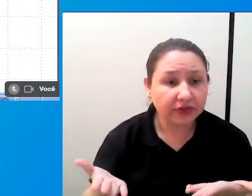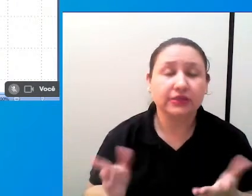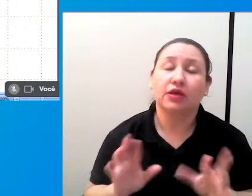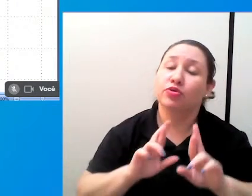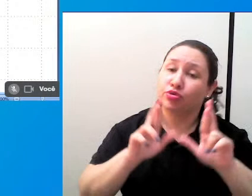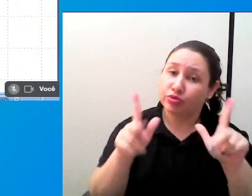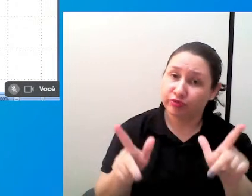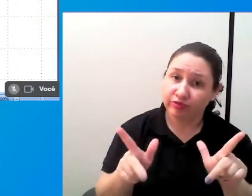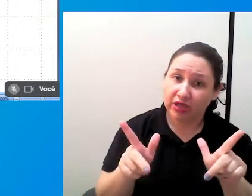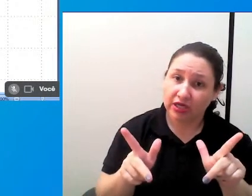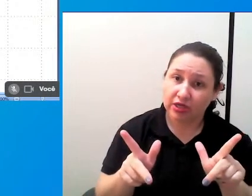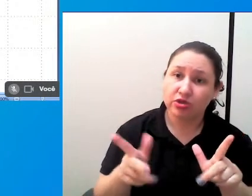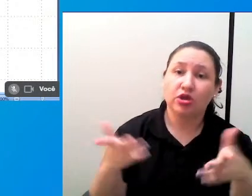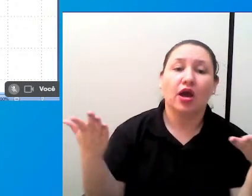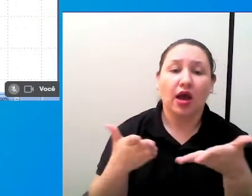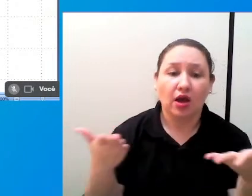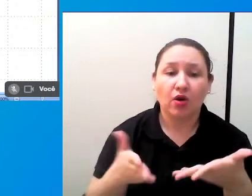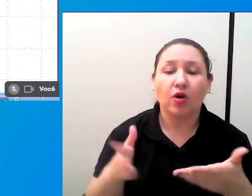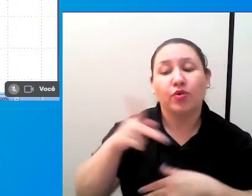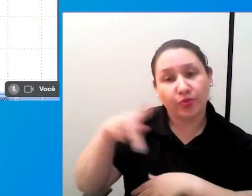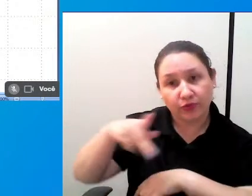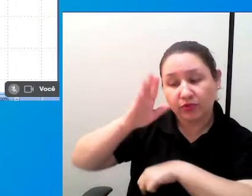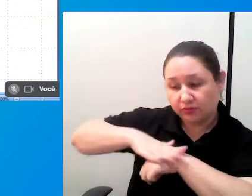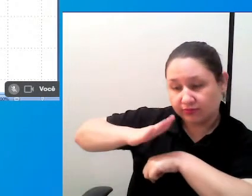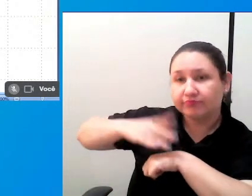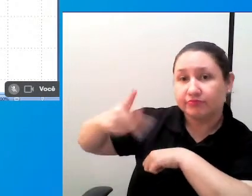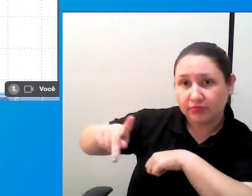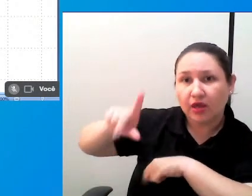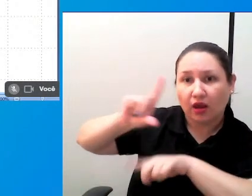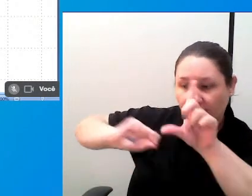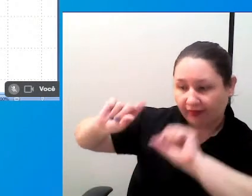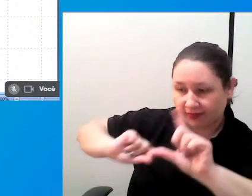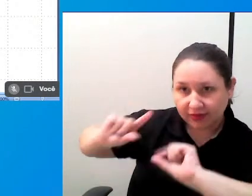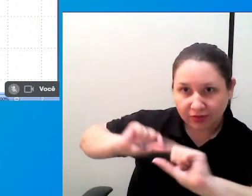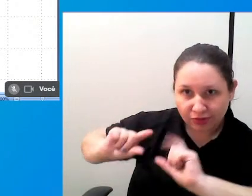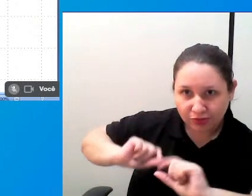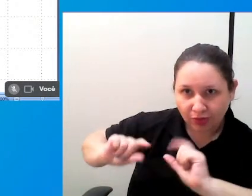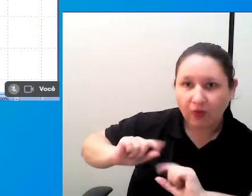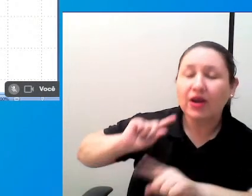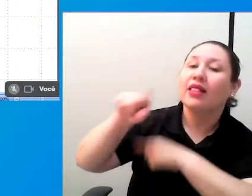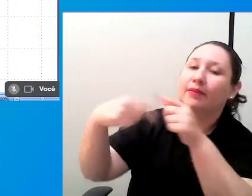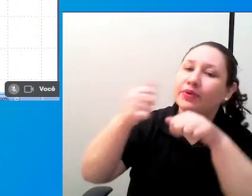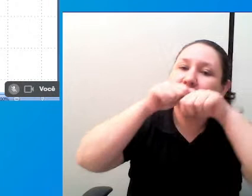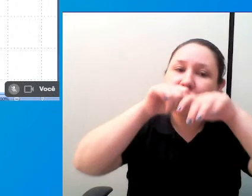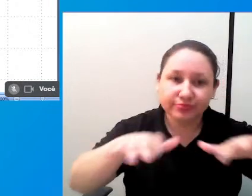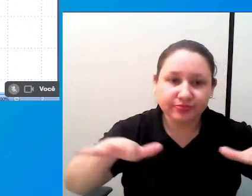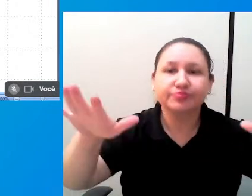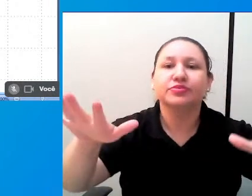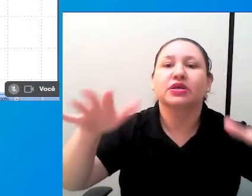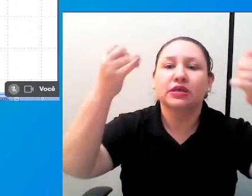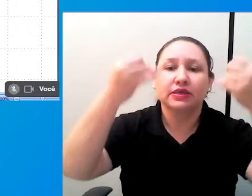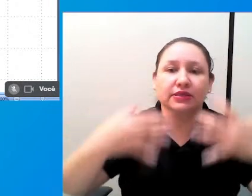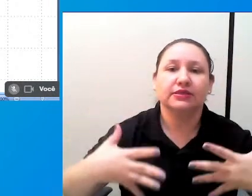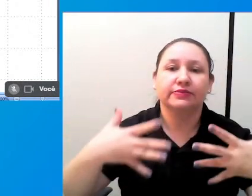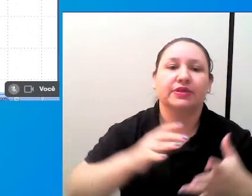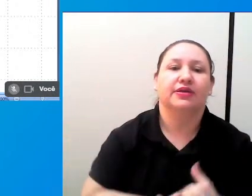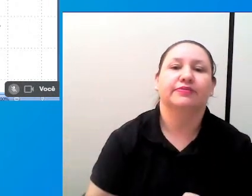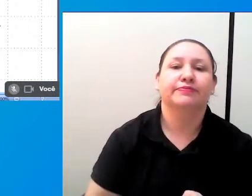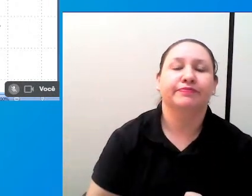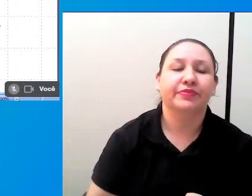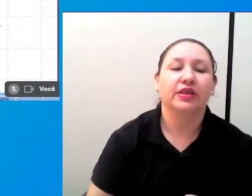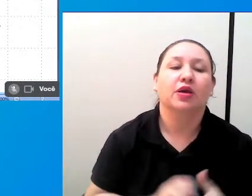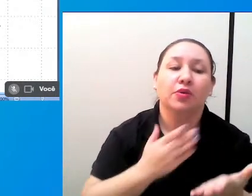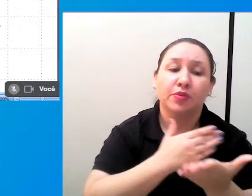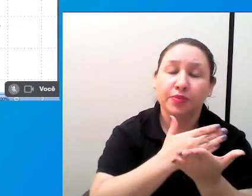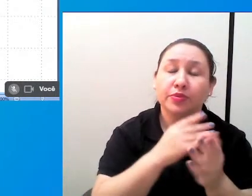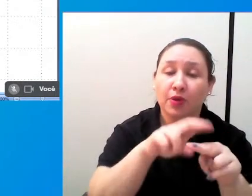de replicar. E também nós temos alterado já o período de execução, ao invés de abril a dezembro, para